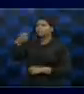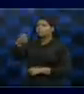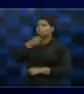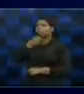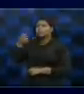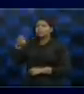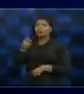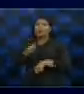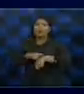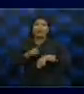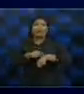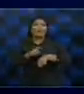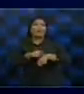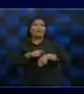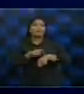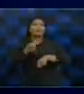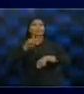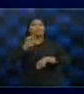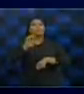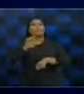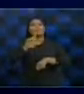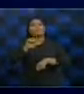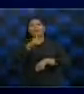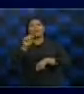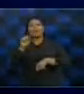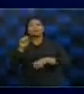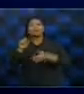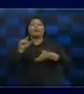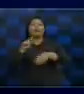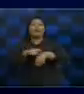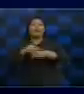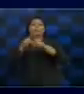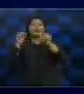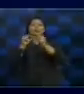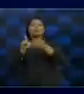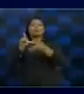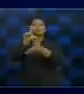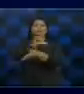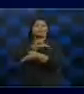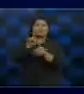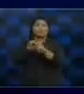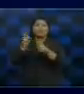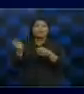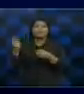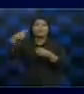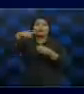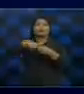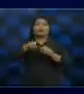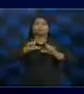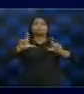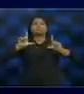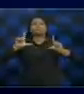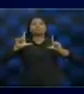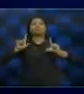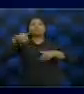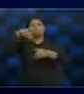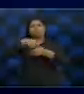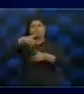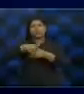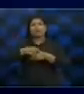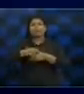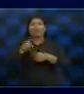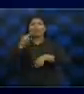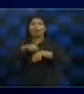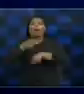início do horário de verão, nesse fim de semana e da retomada da propaganda eleitoral, será exibido 1 hora mais cedo,